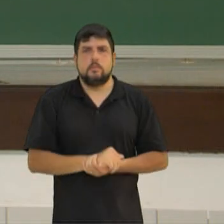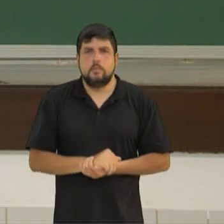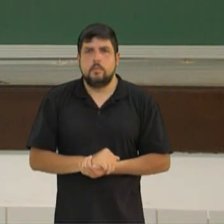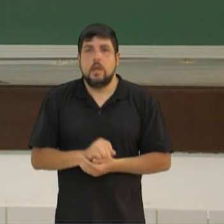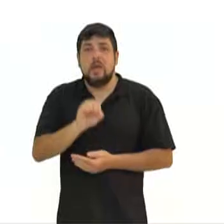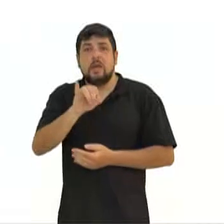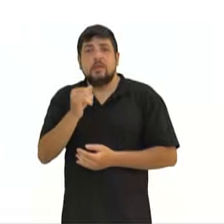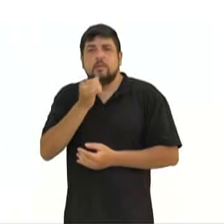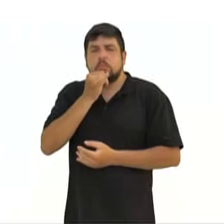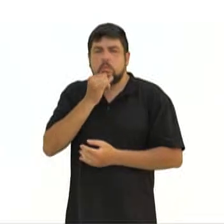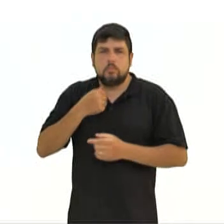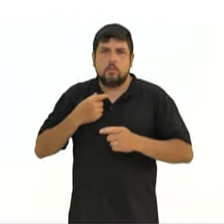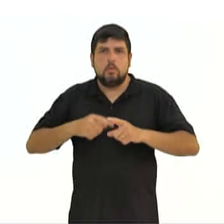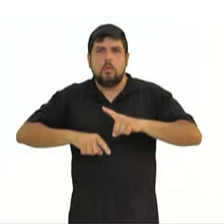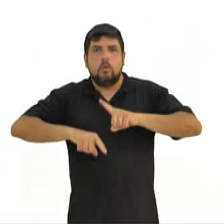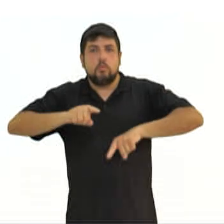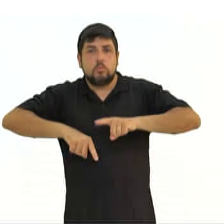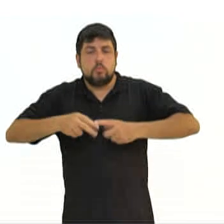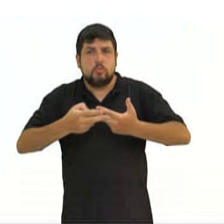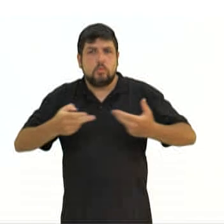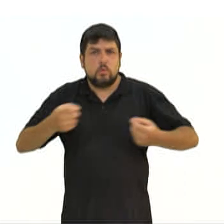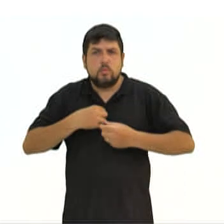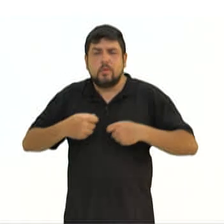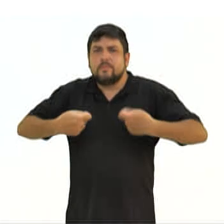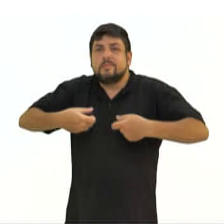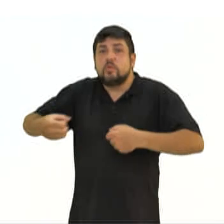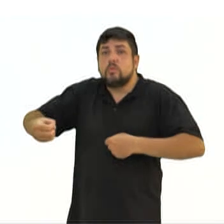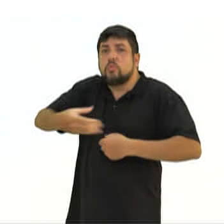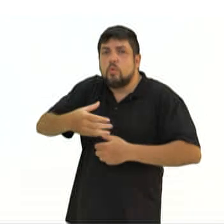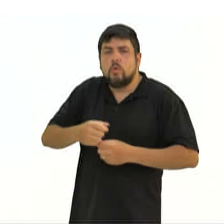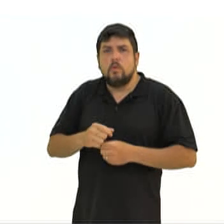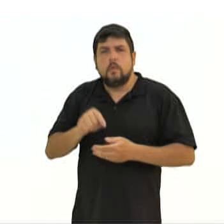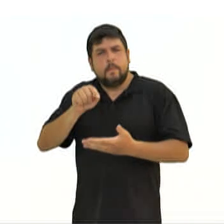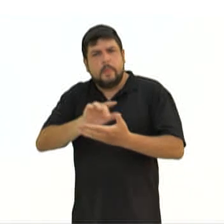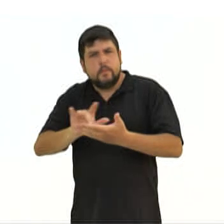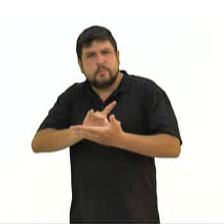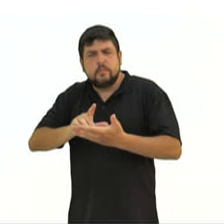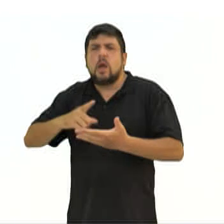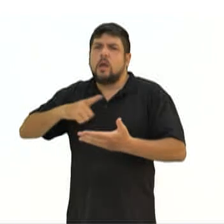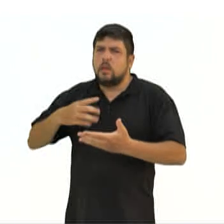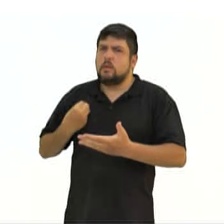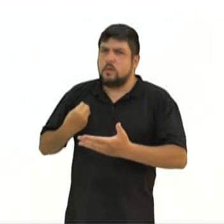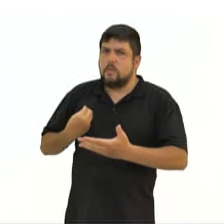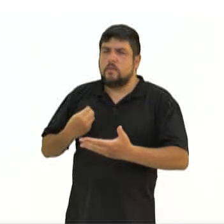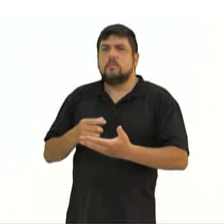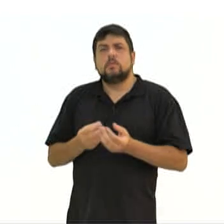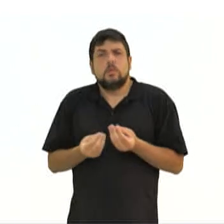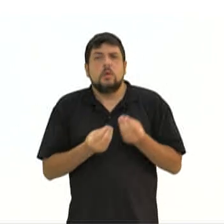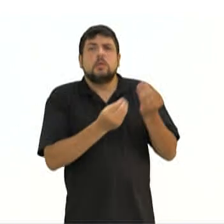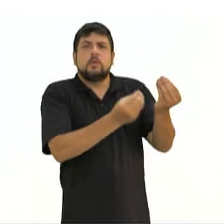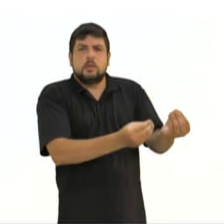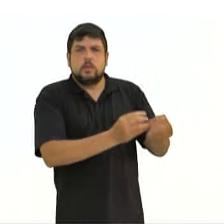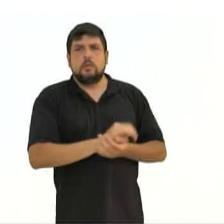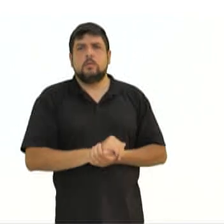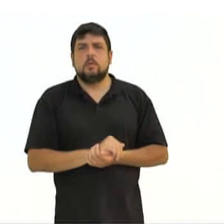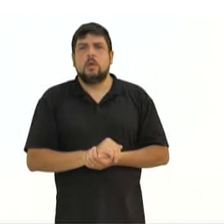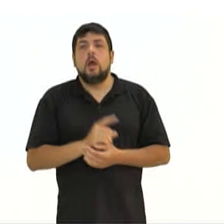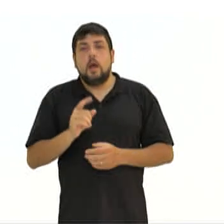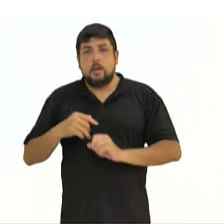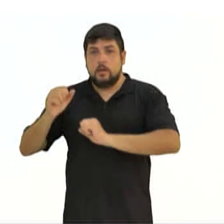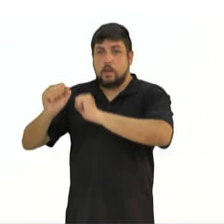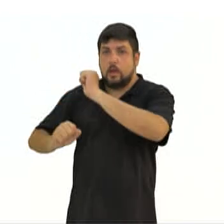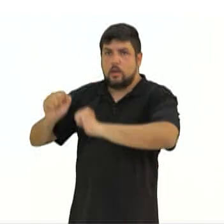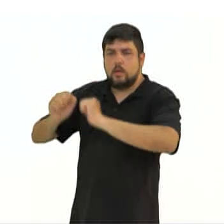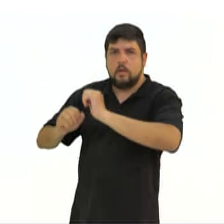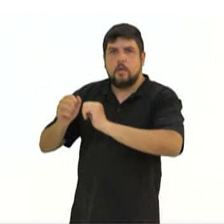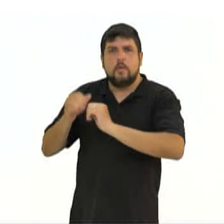realmente necessário comprar um eletrônico novo e o seu ainda estiver funcionando, doe. Dessa forma, a fábrica deixa de